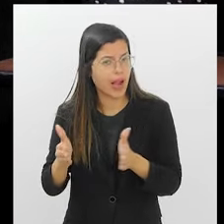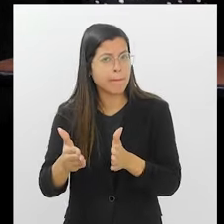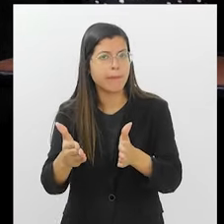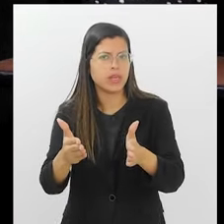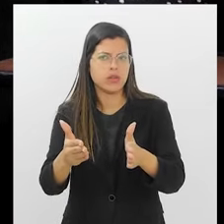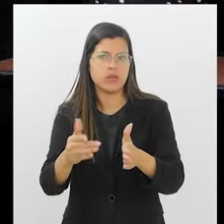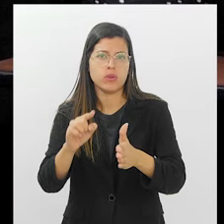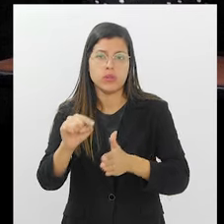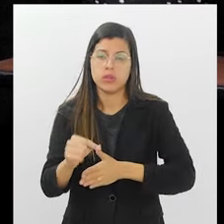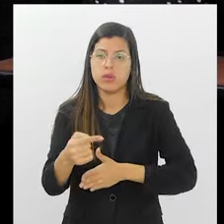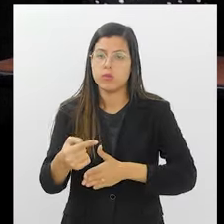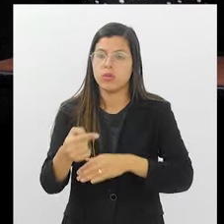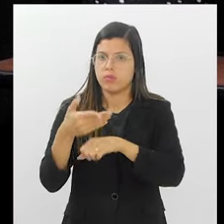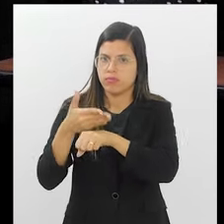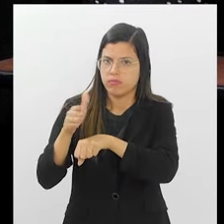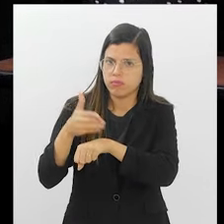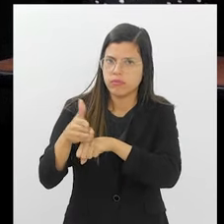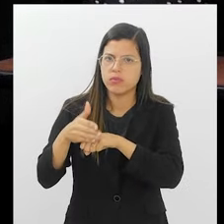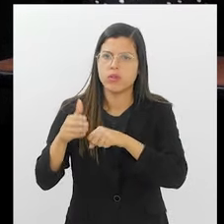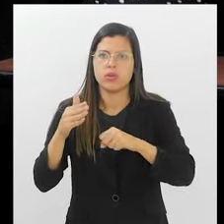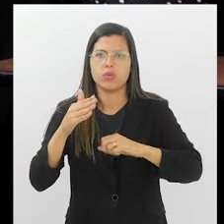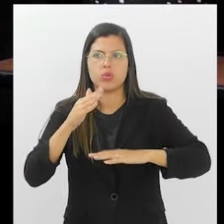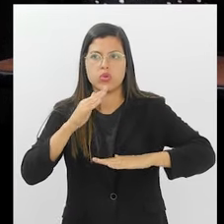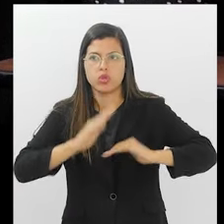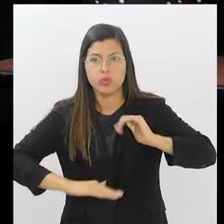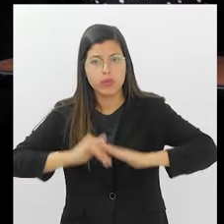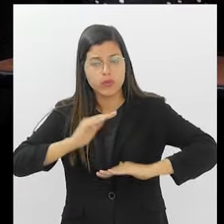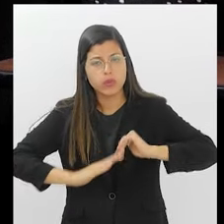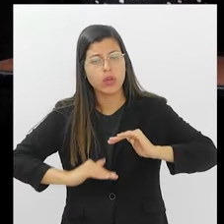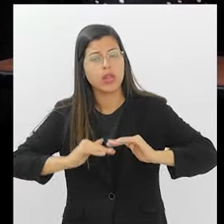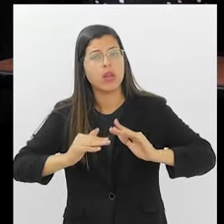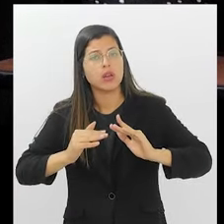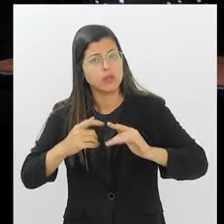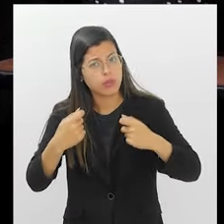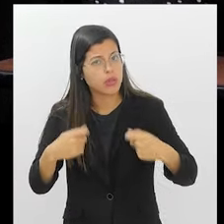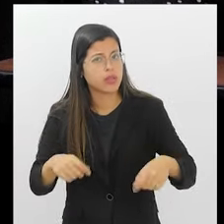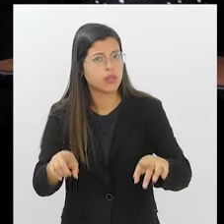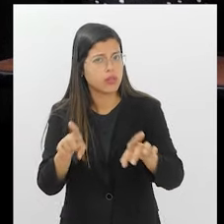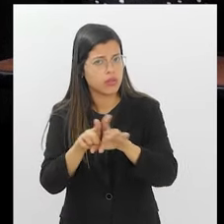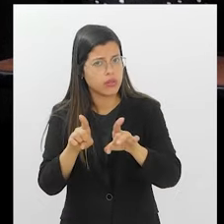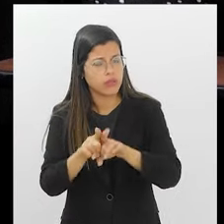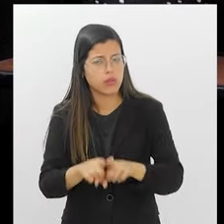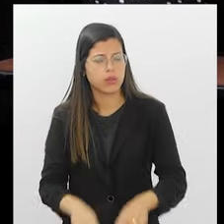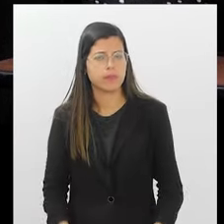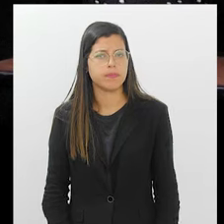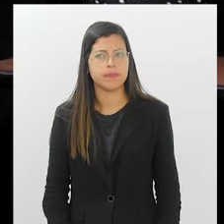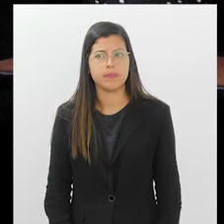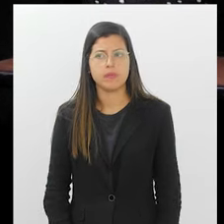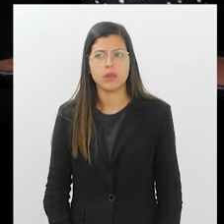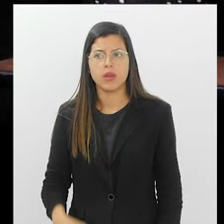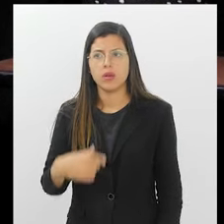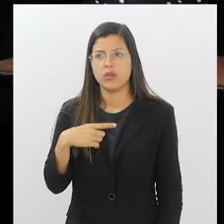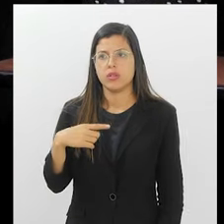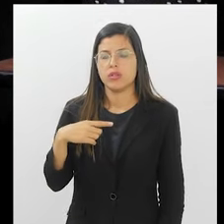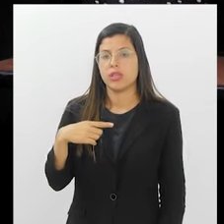Depois, claro, vem o preparo dos profissionais, porque é preciso preparar os profissionais também, porque eu tenho